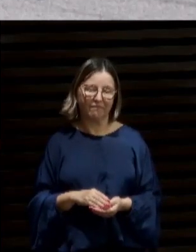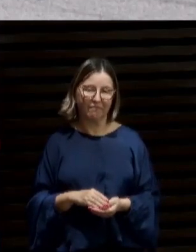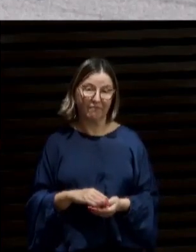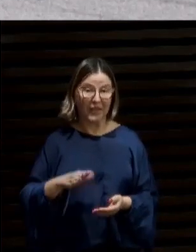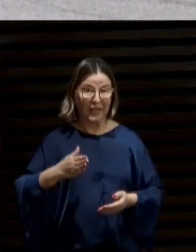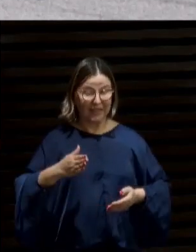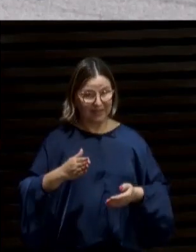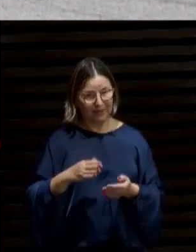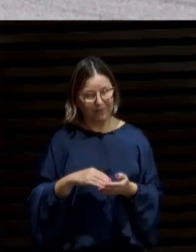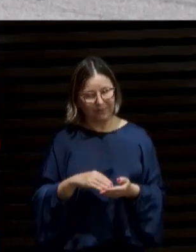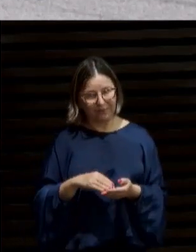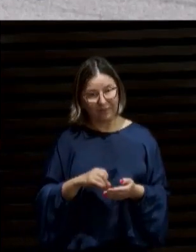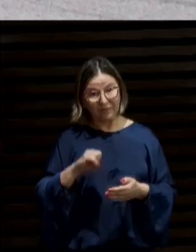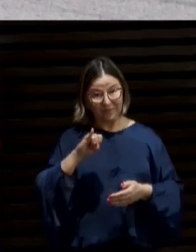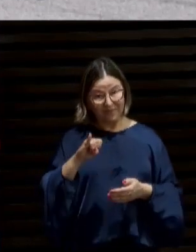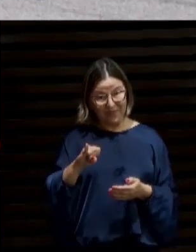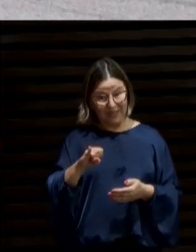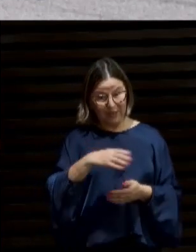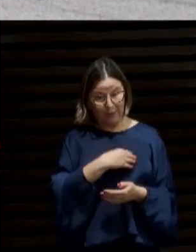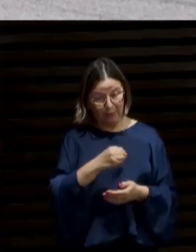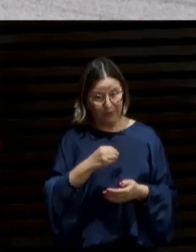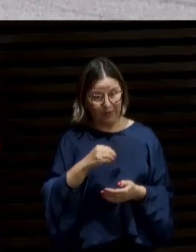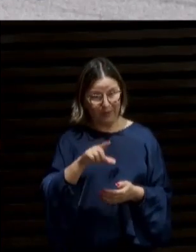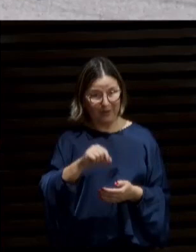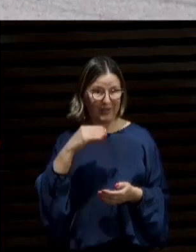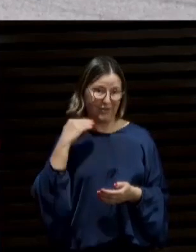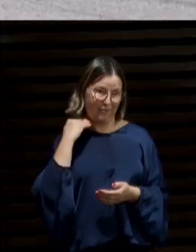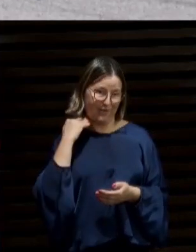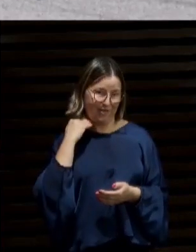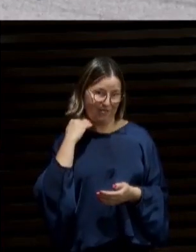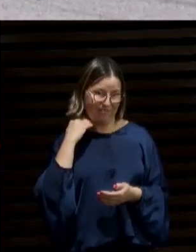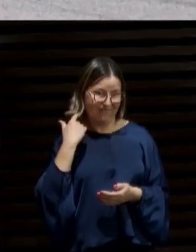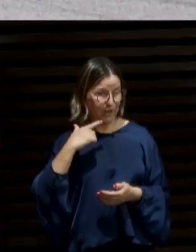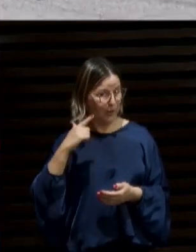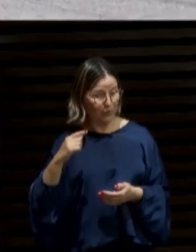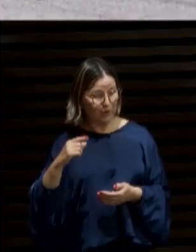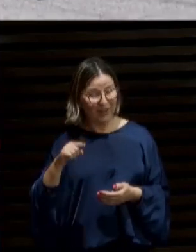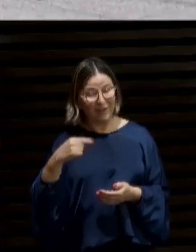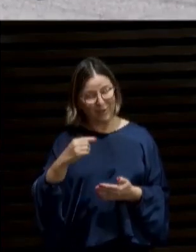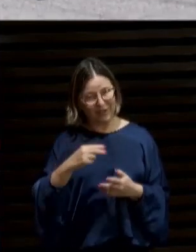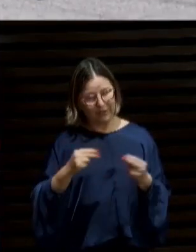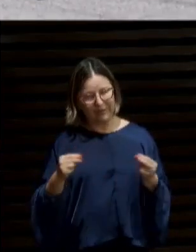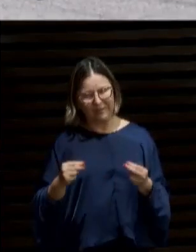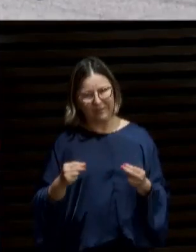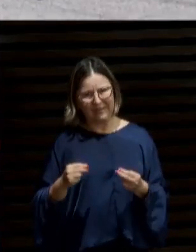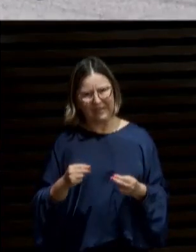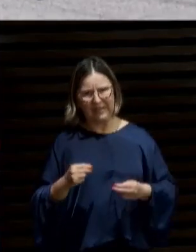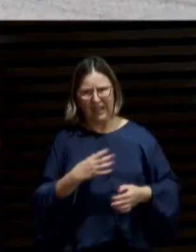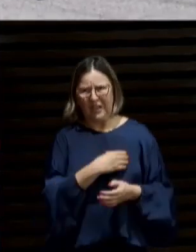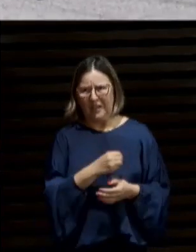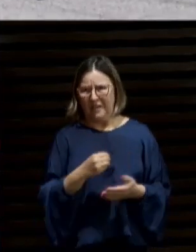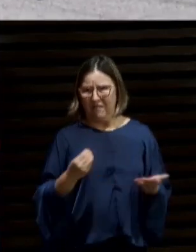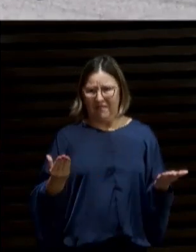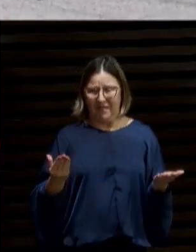Aí, se ele escolhesse um banco, não tinha o resto. E aí ficou ali. E o rapaz ficou indignado,